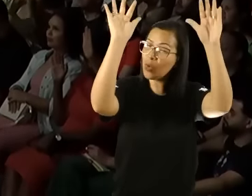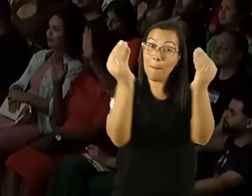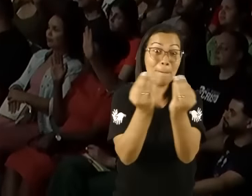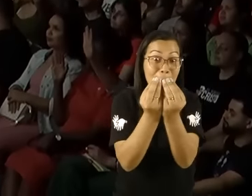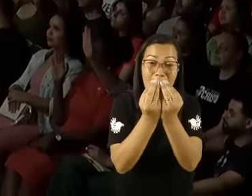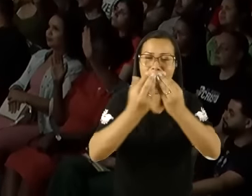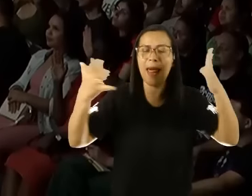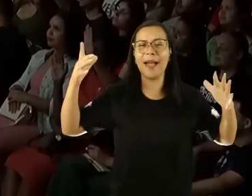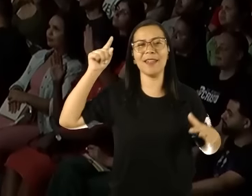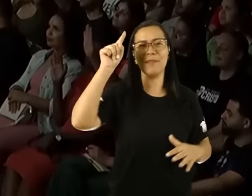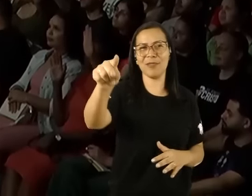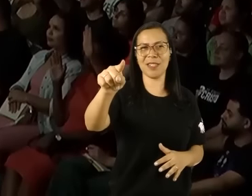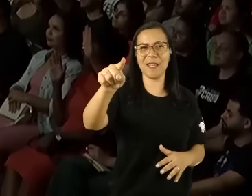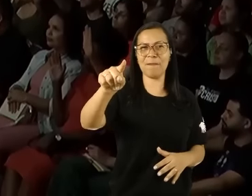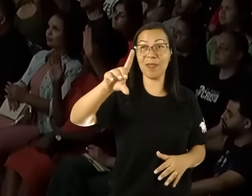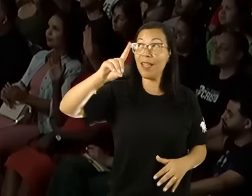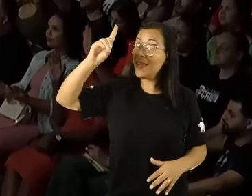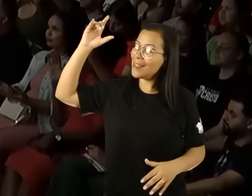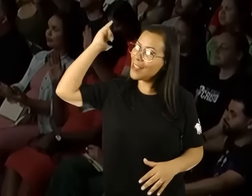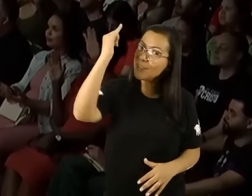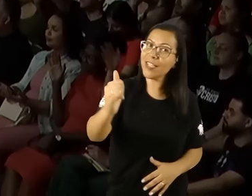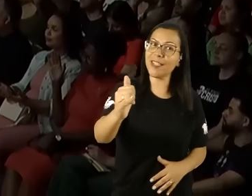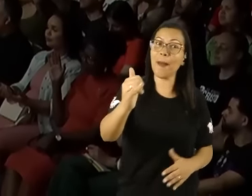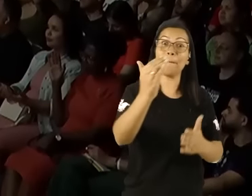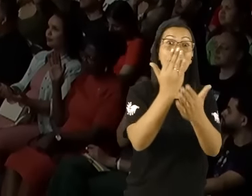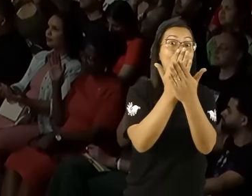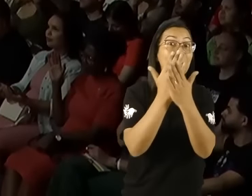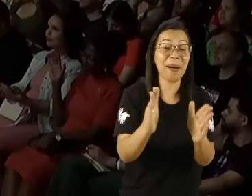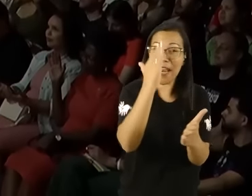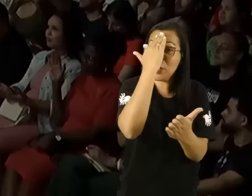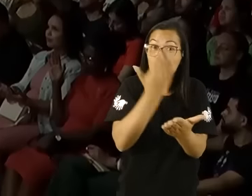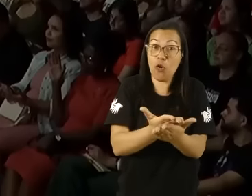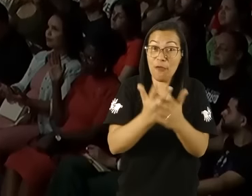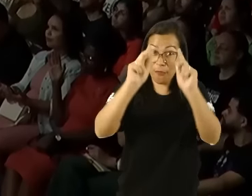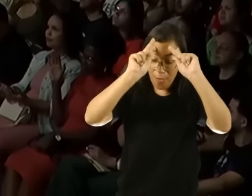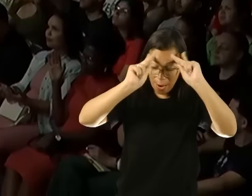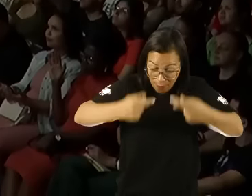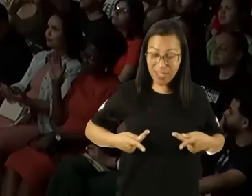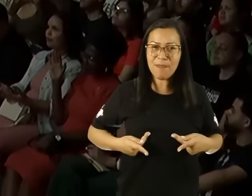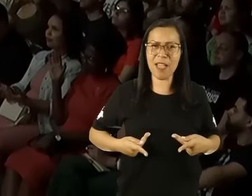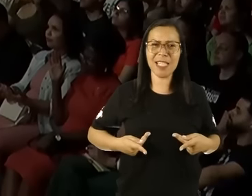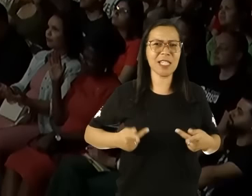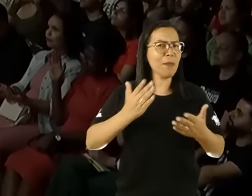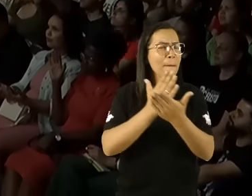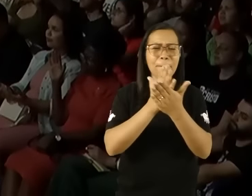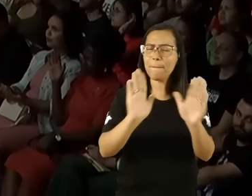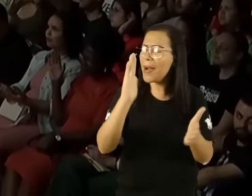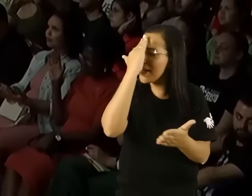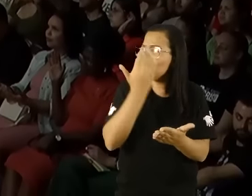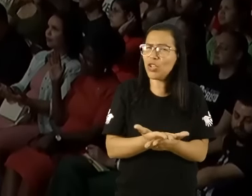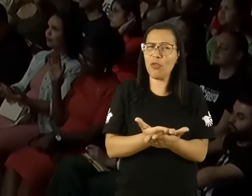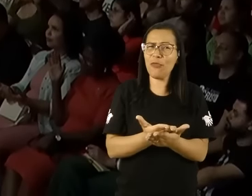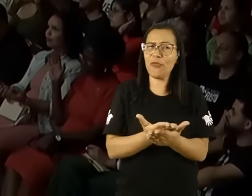rede. E Deus manda dizer, pare de olhar para as suas mãos. Lembra o que eu já fiz na tua vida. Pare de olhar para, porque você na minha